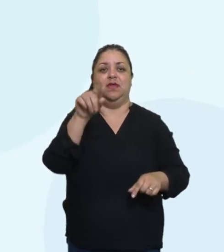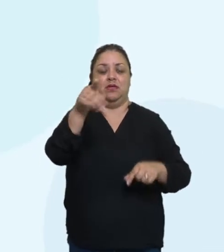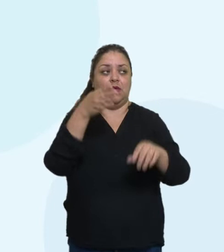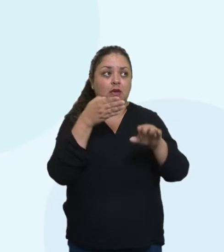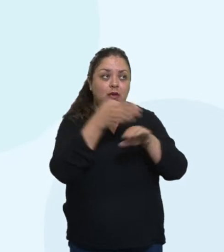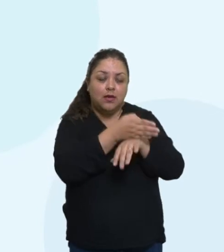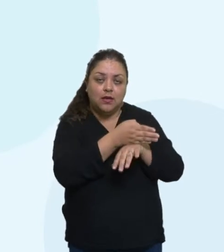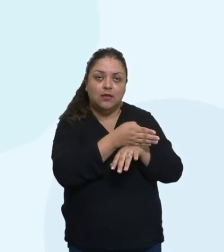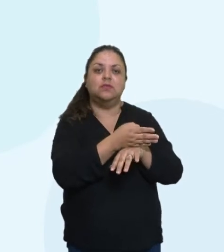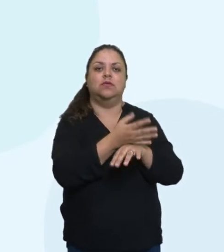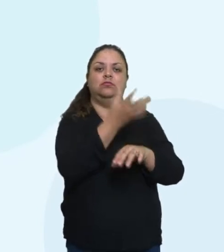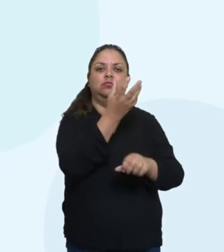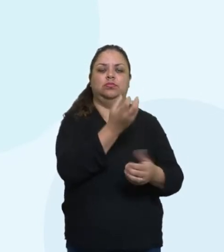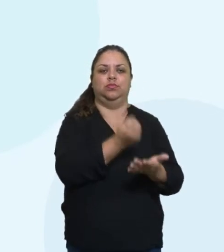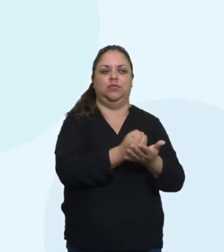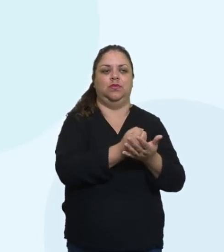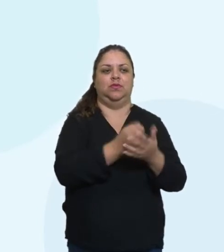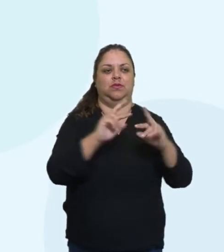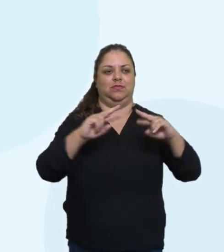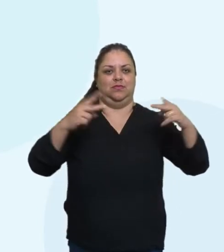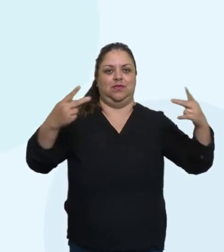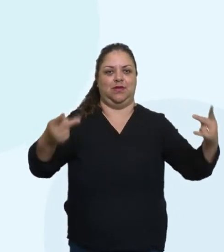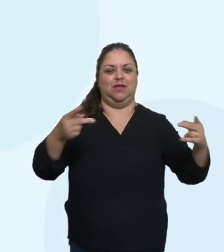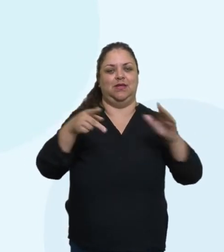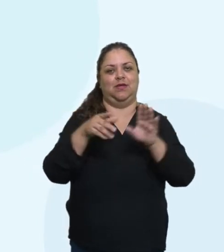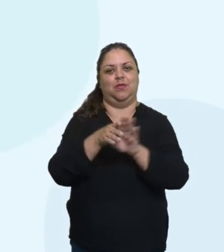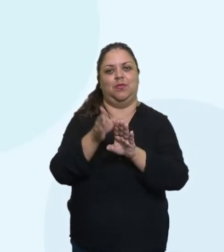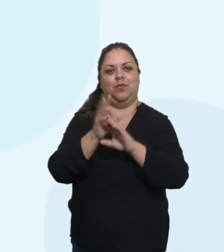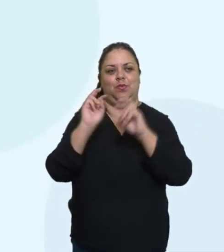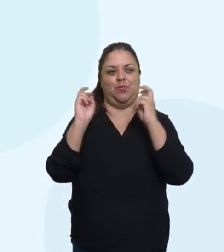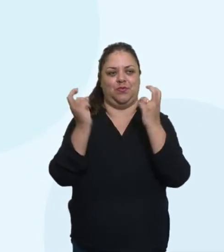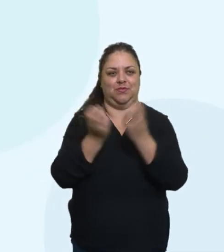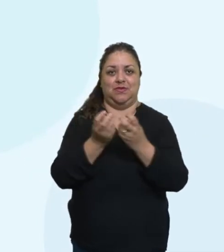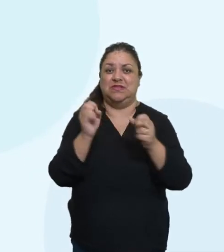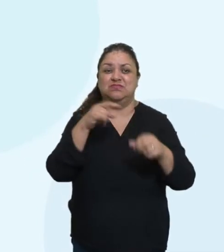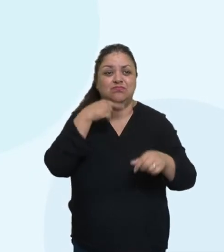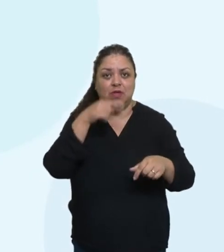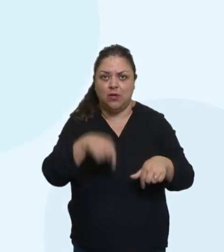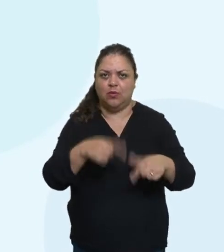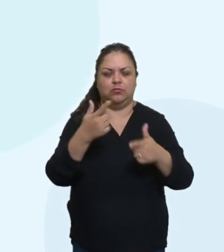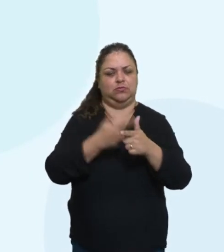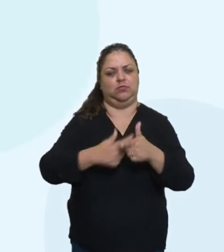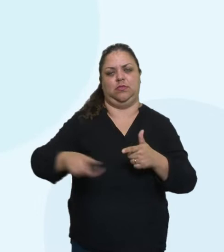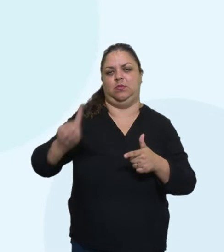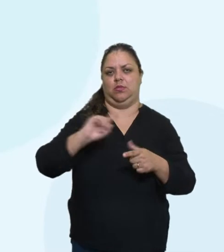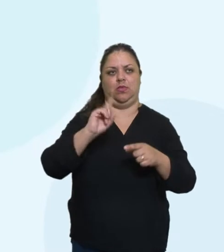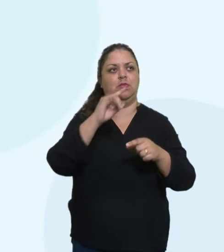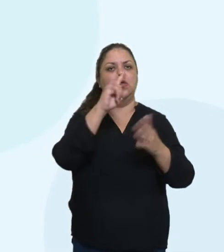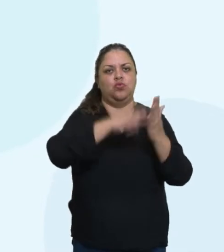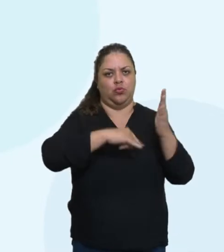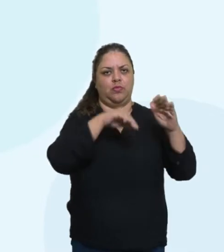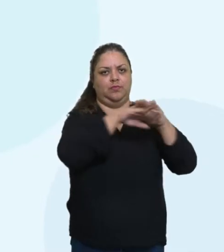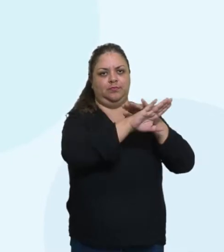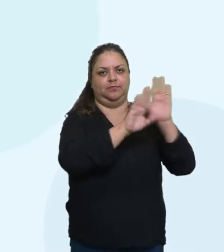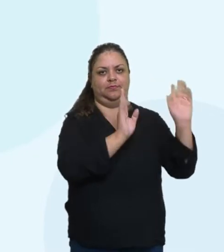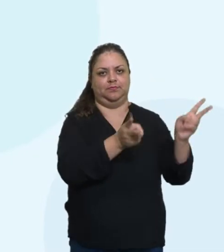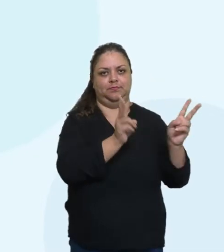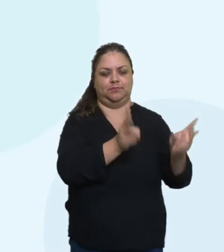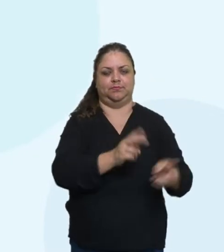aí ela pegar o link né do do Conselho quem não consegui acessar agora não tem problema do documento orientador